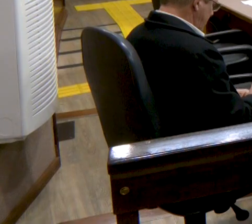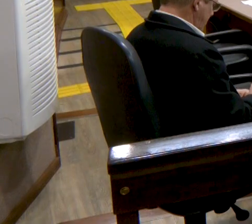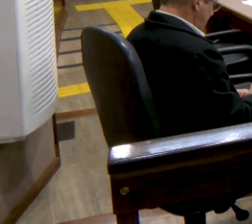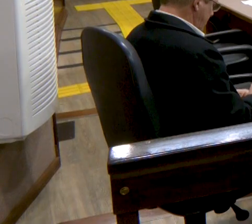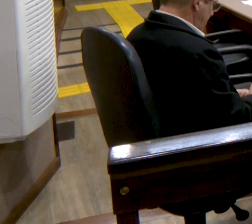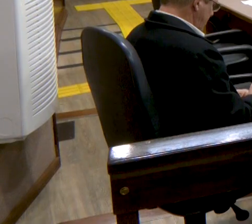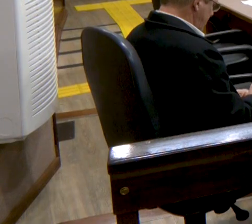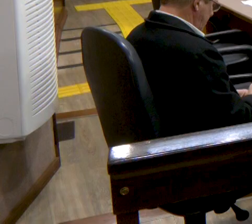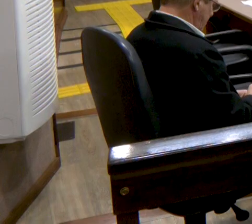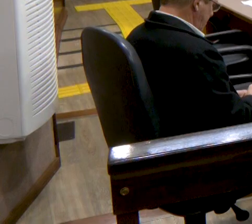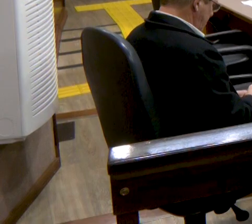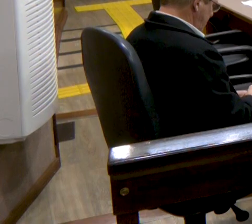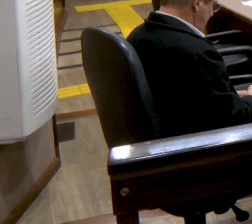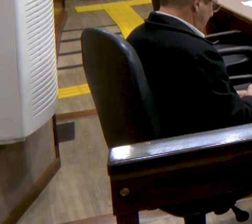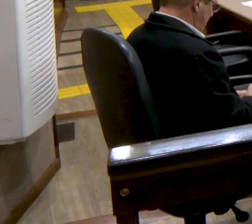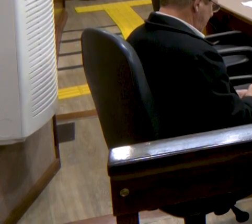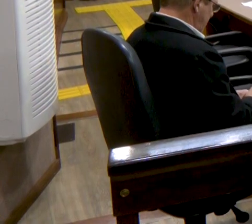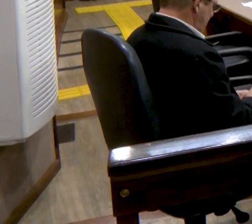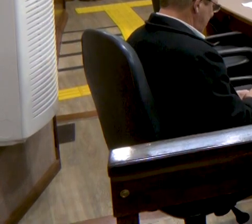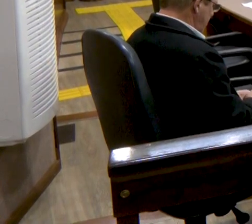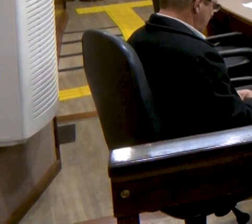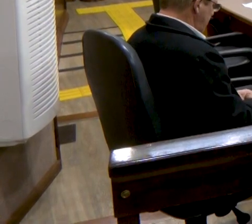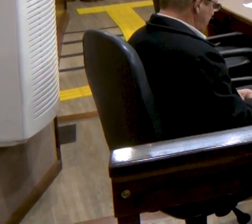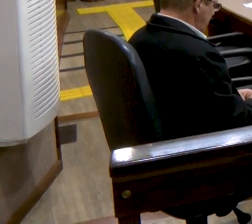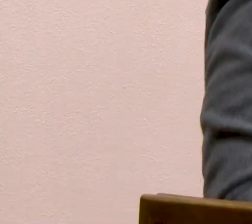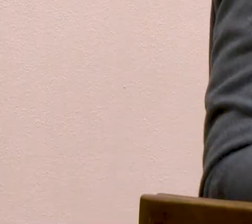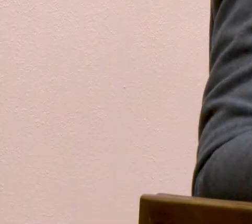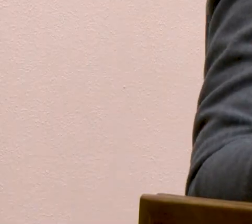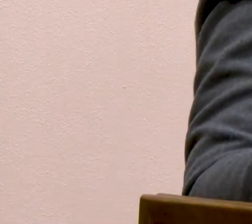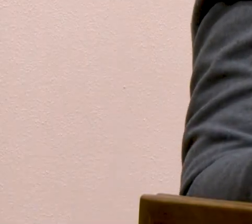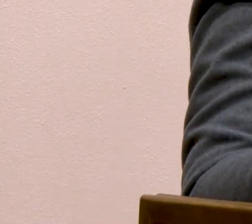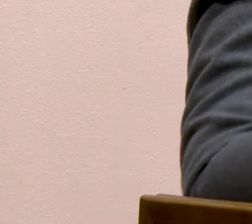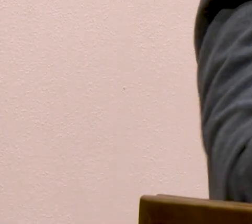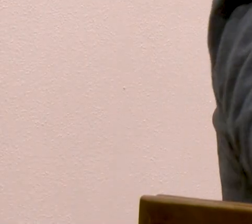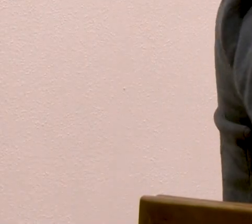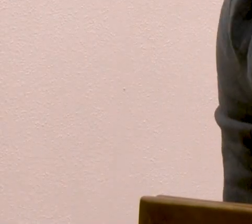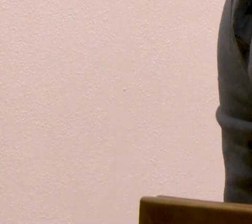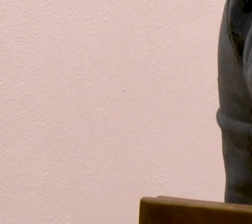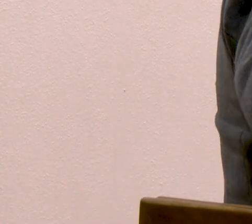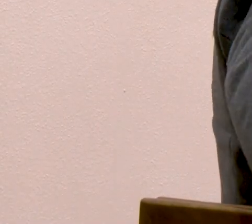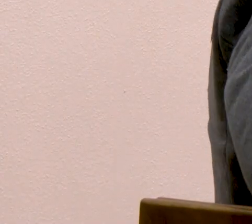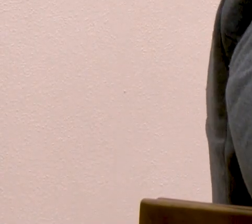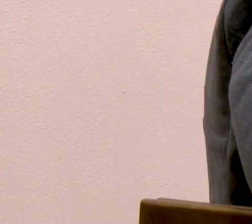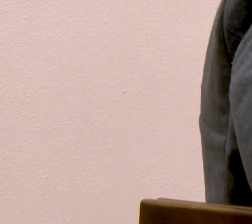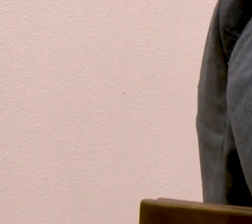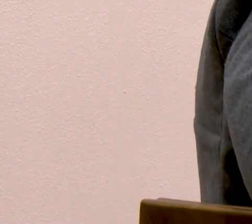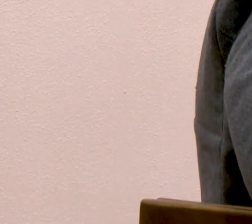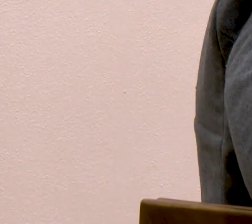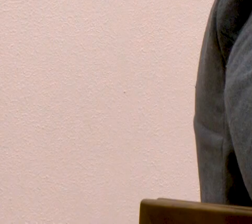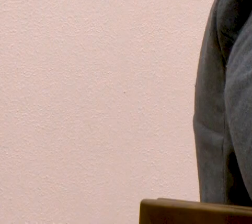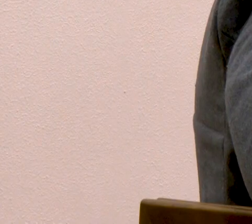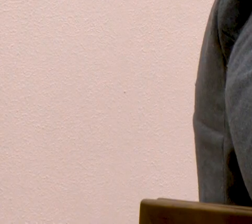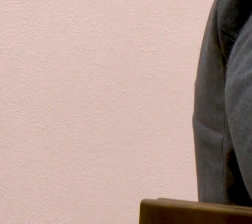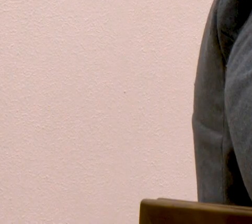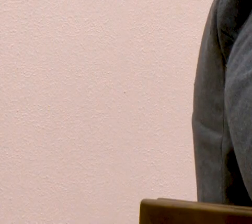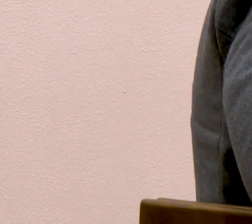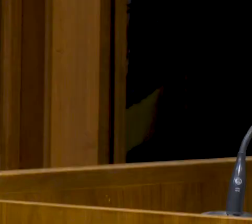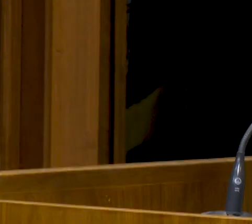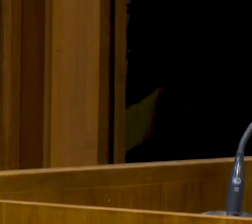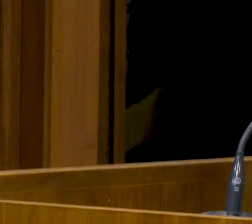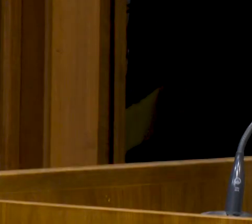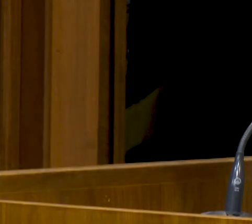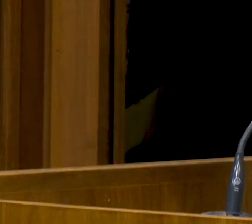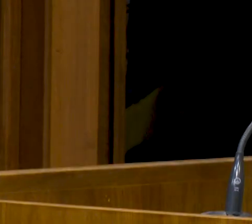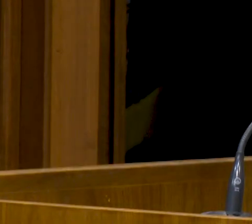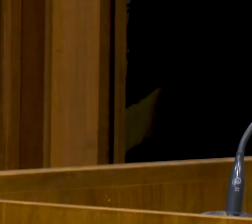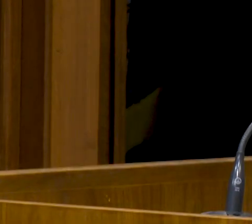O vereador Lucas Carinhato, do Partido dos Trabalhadores, comentou sobre a Conferência Municipal da Assistência Social, que aconteceu na última terça-feira.